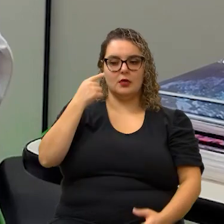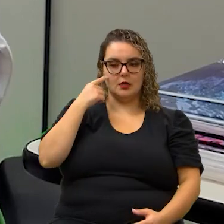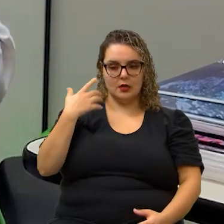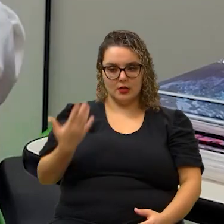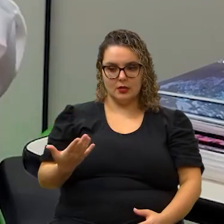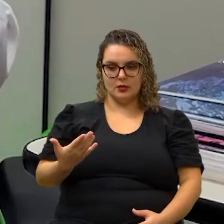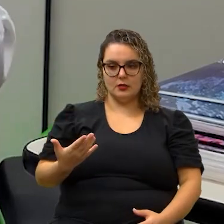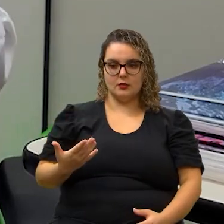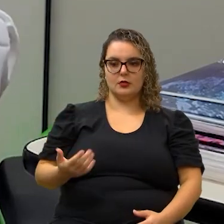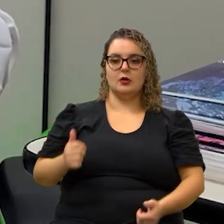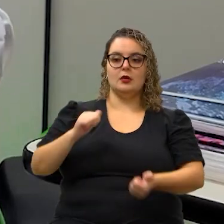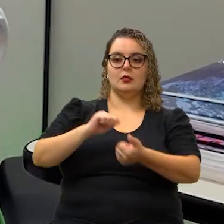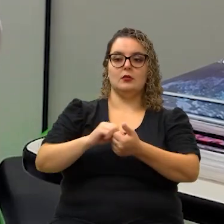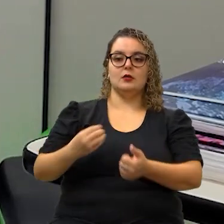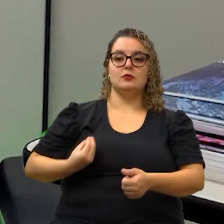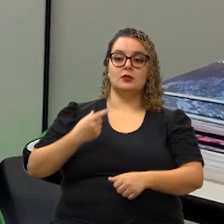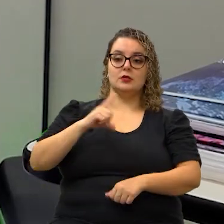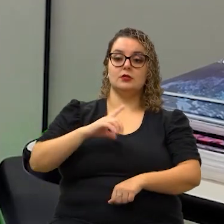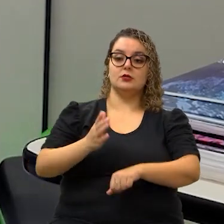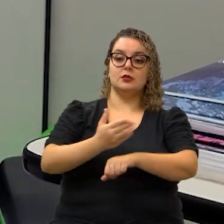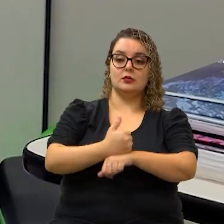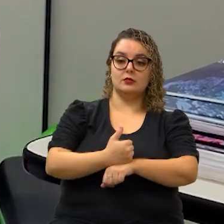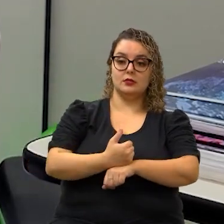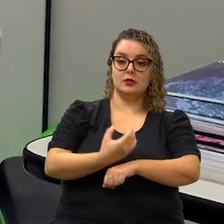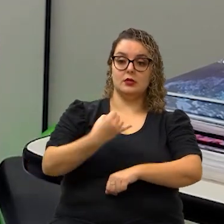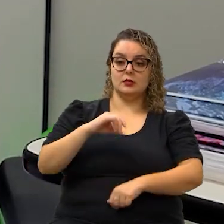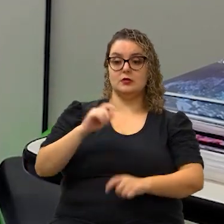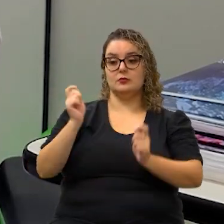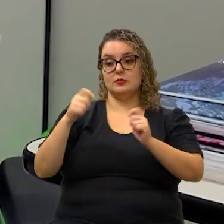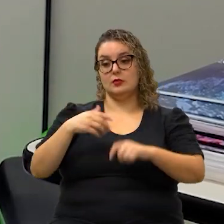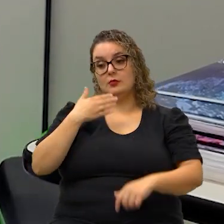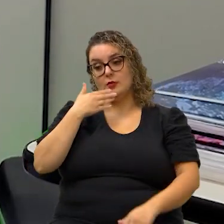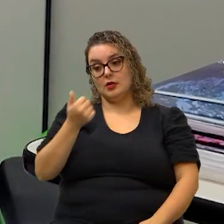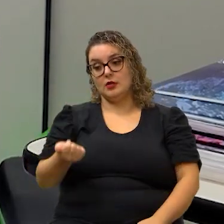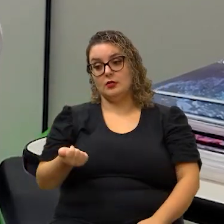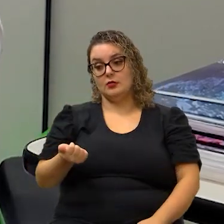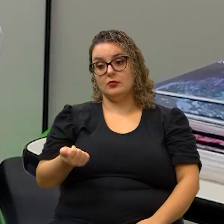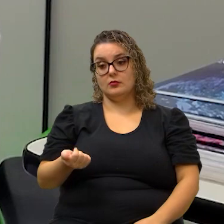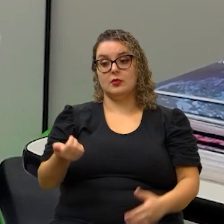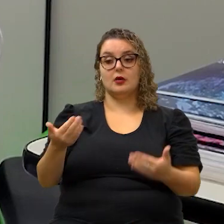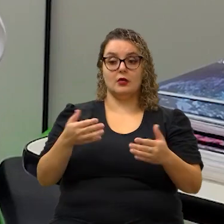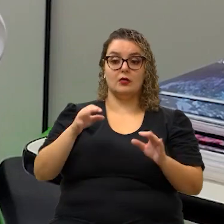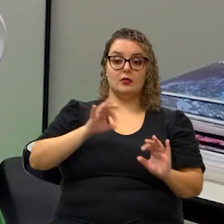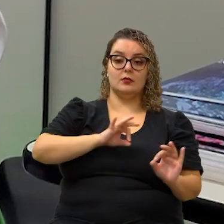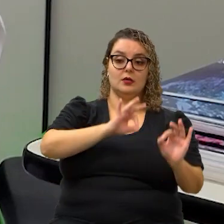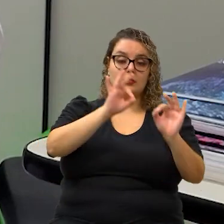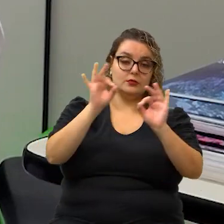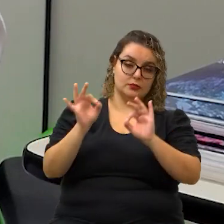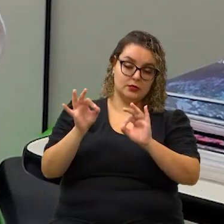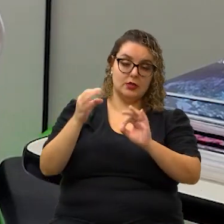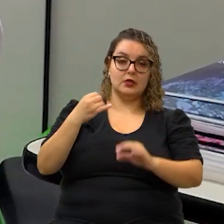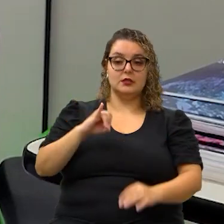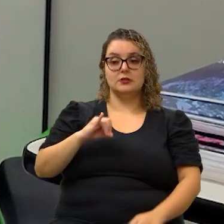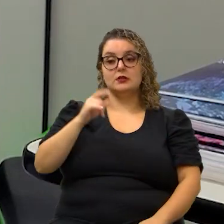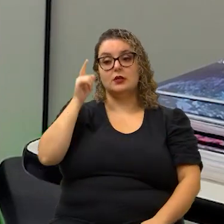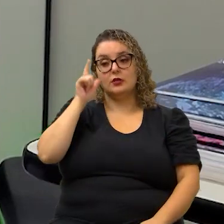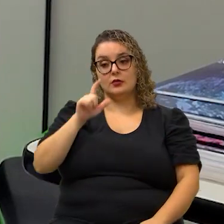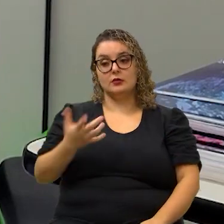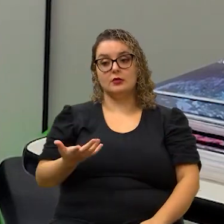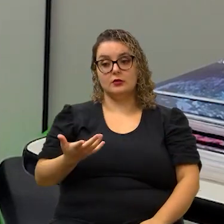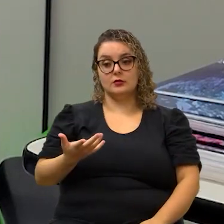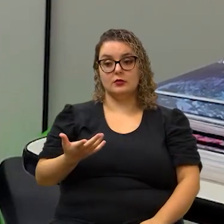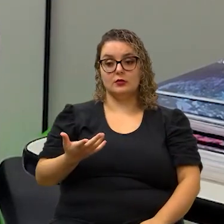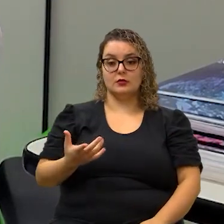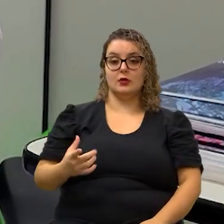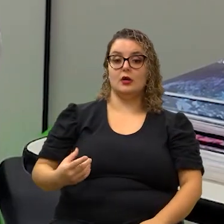E, se possível, melhor, porque agora é acompanhado. Então, se ele consegue fazer a vida dele o mais próximo